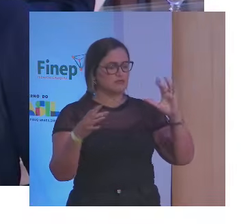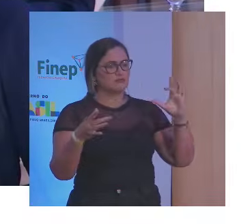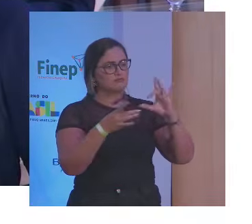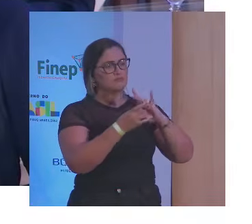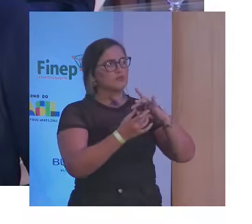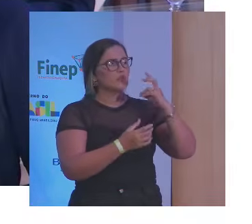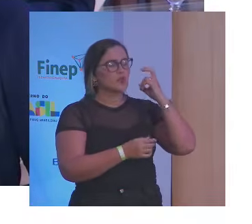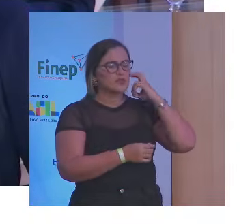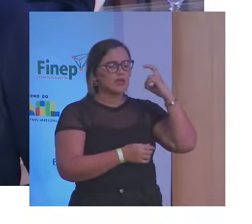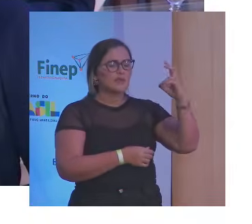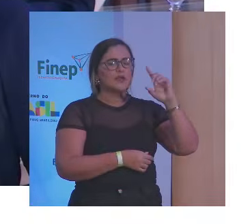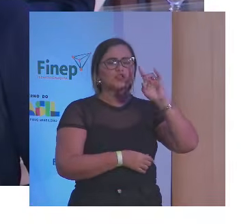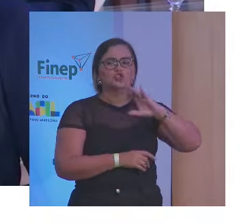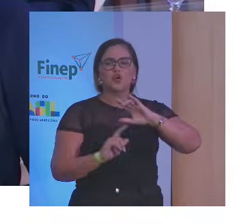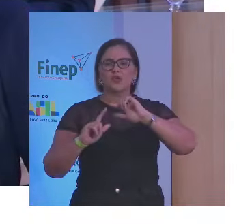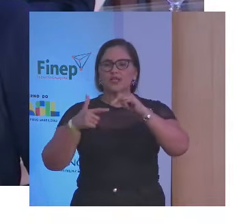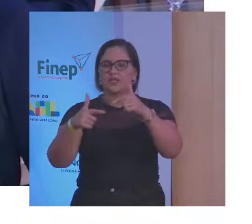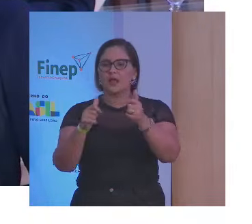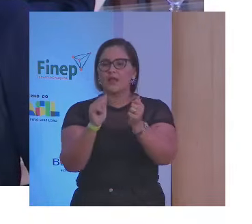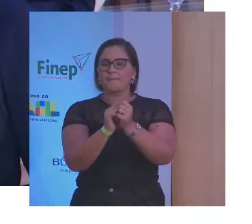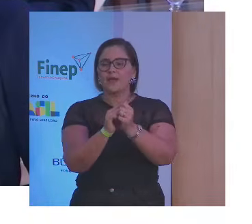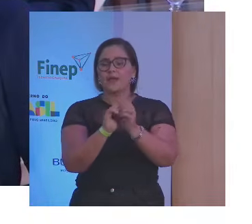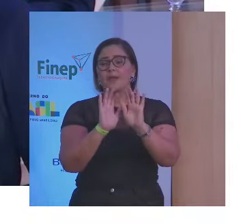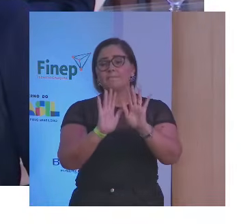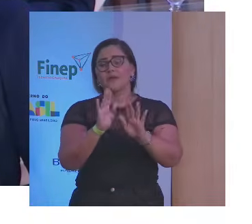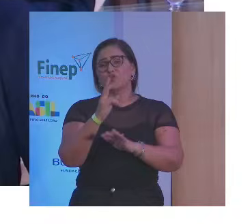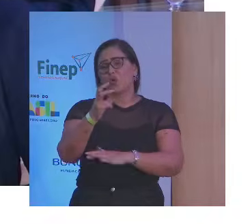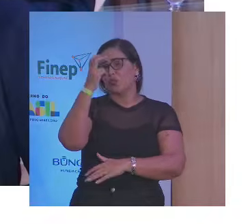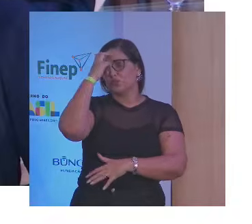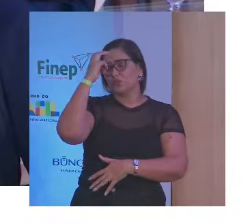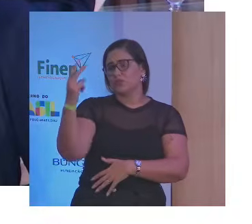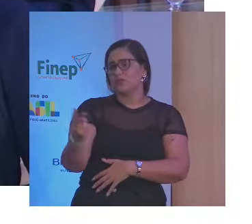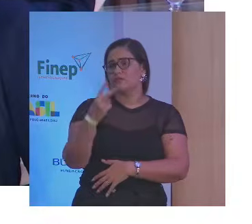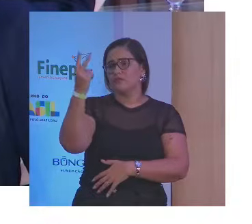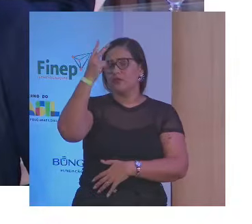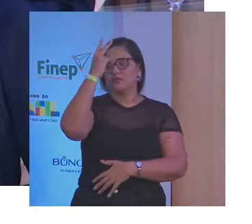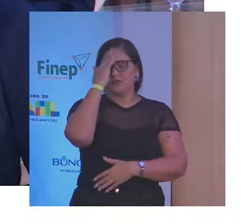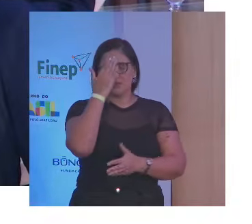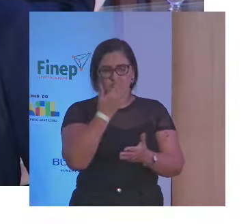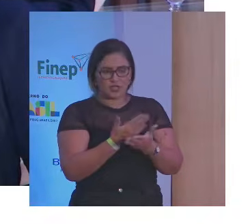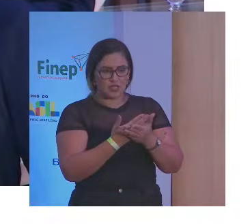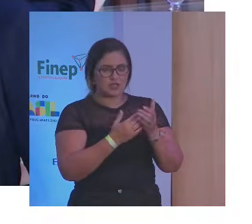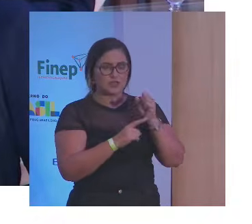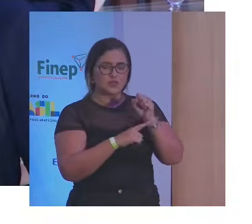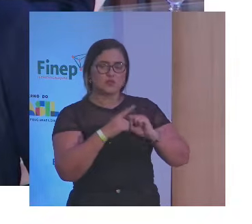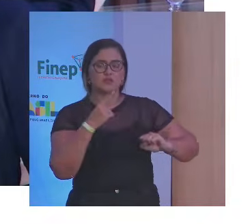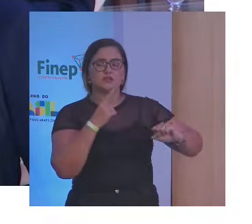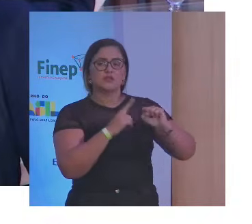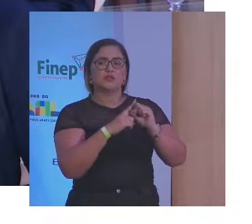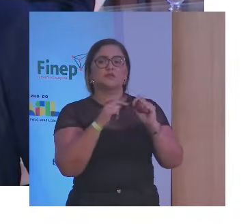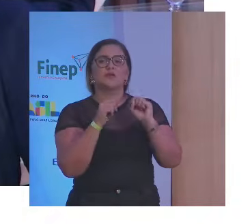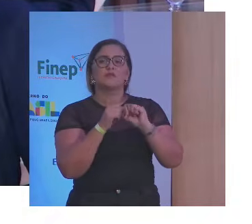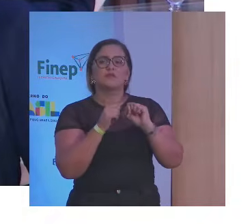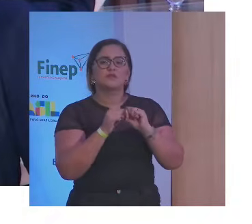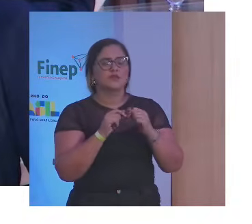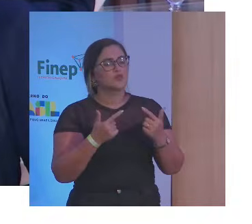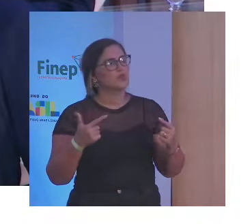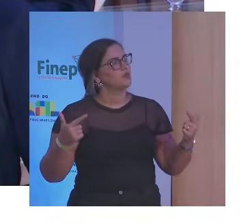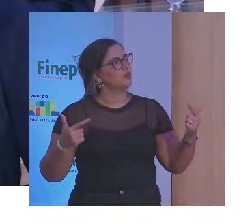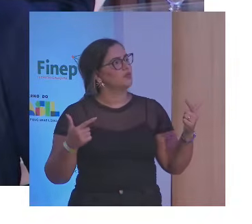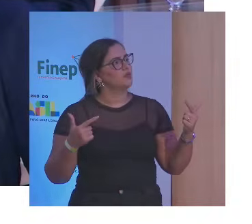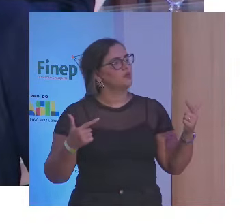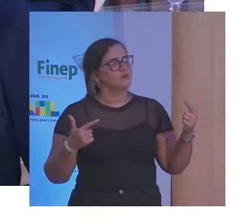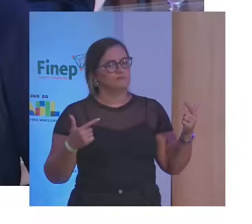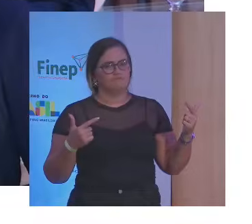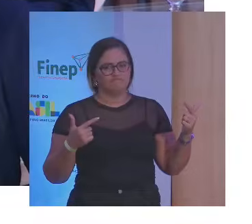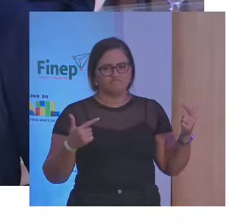os saberes, não só tradicionais, mas com a cultura e os valores as crenças sociais. E, para fazer isso, não tem outro caminho que não seja